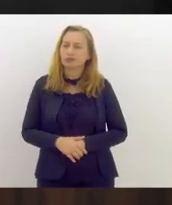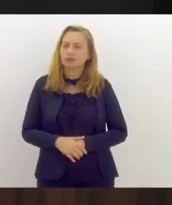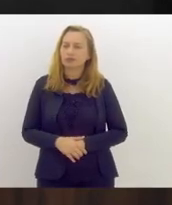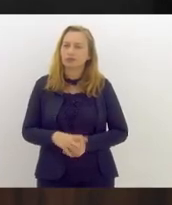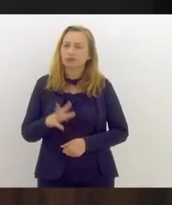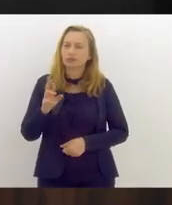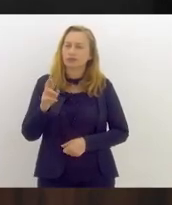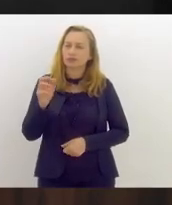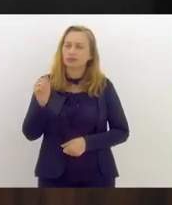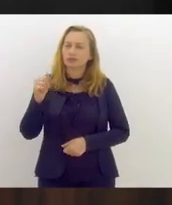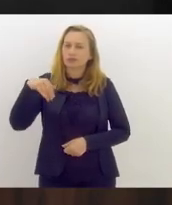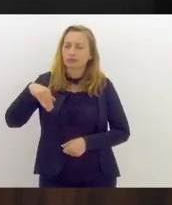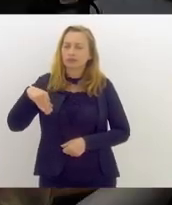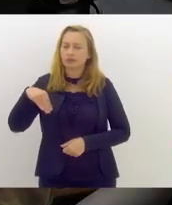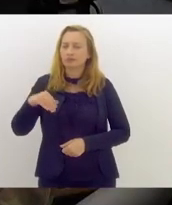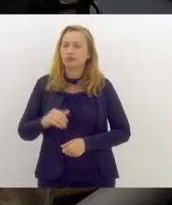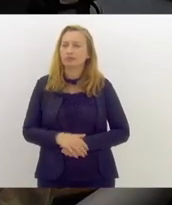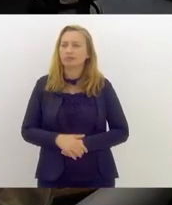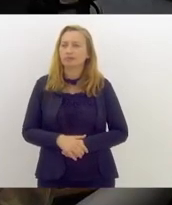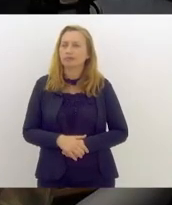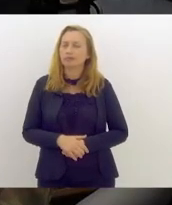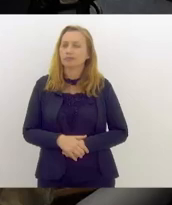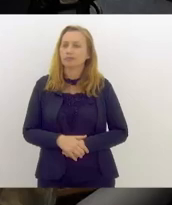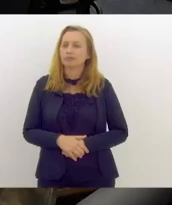e Ramon dos Santos